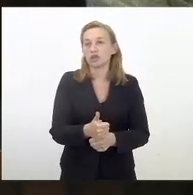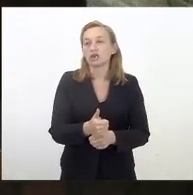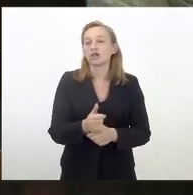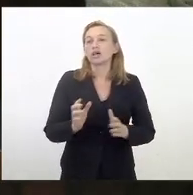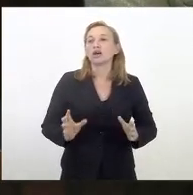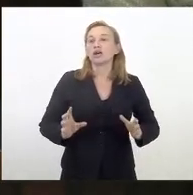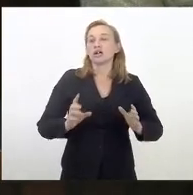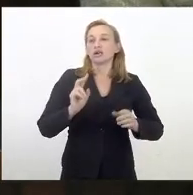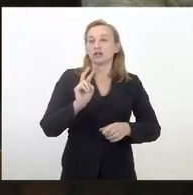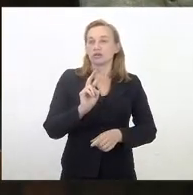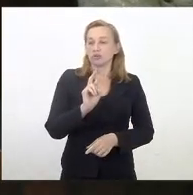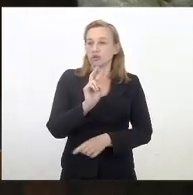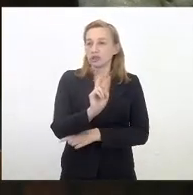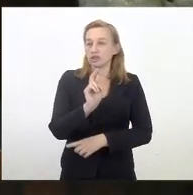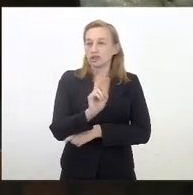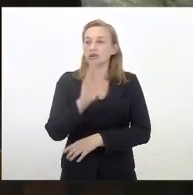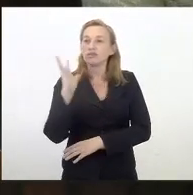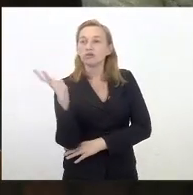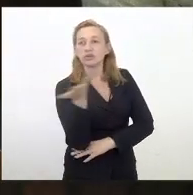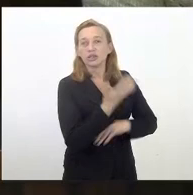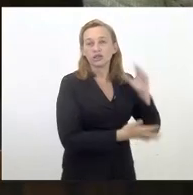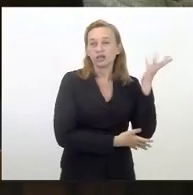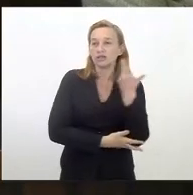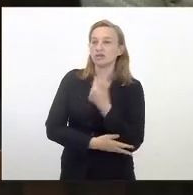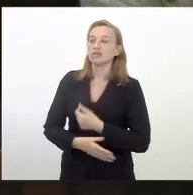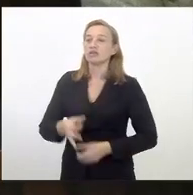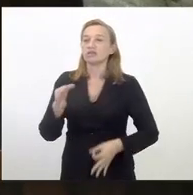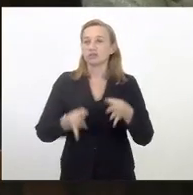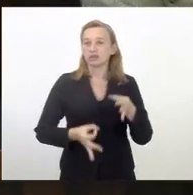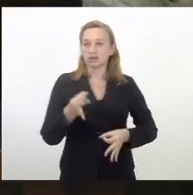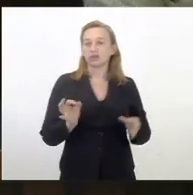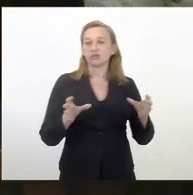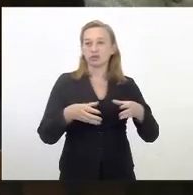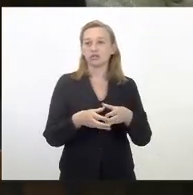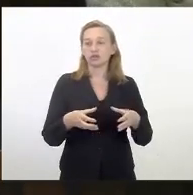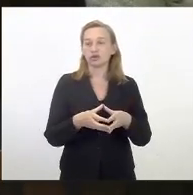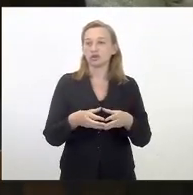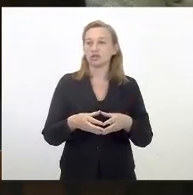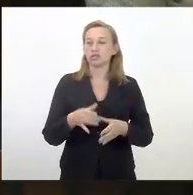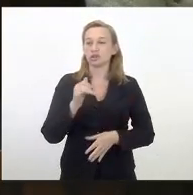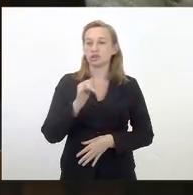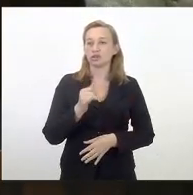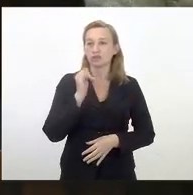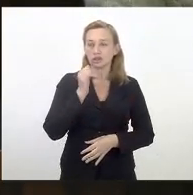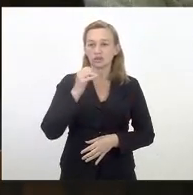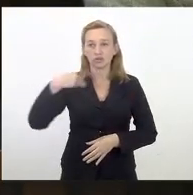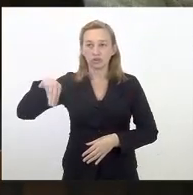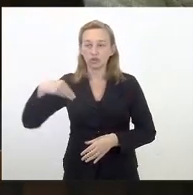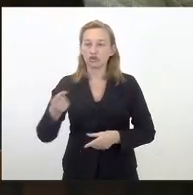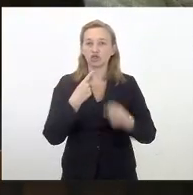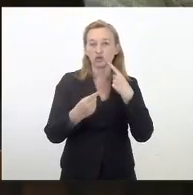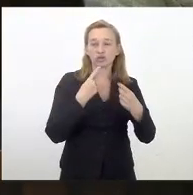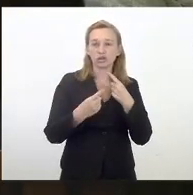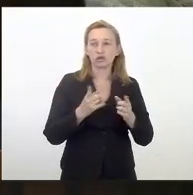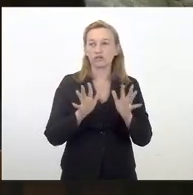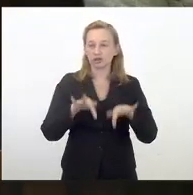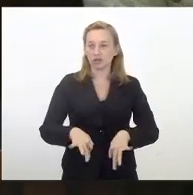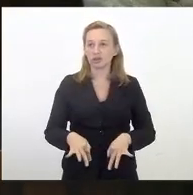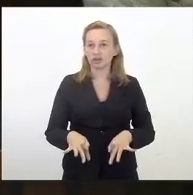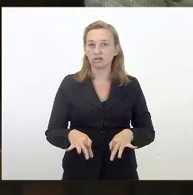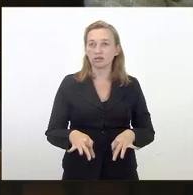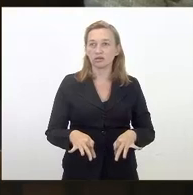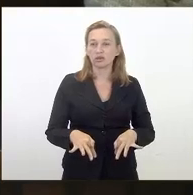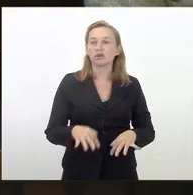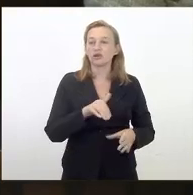Defesa do meio ambiente favorável aos objetivos da comissão comissão Justiça relatórios deputado Carlos minc Sérgio Fernandes em discussão na Avenida que discutissem a